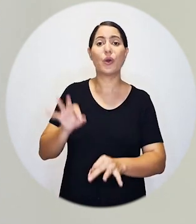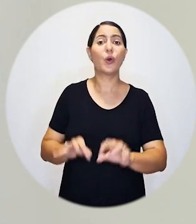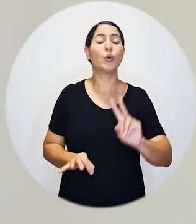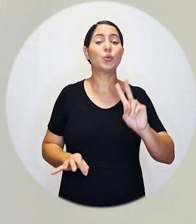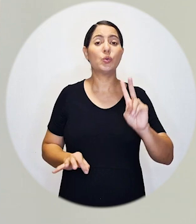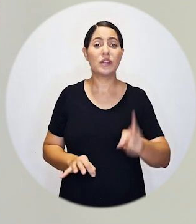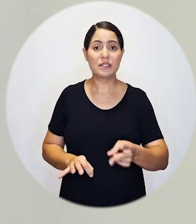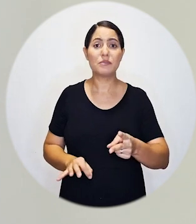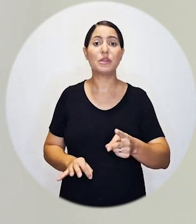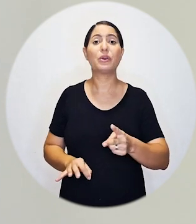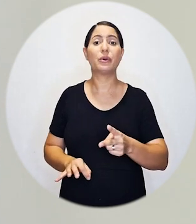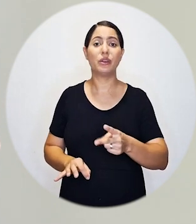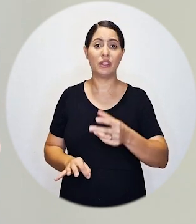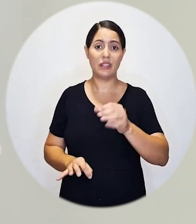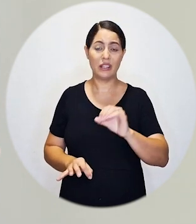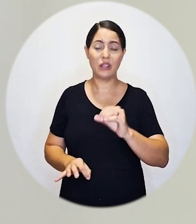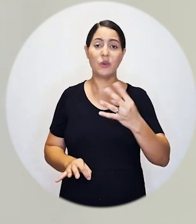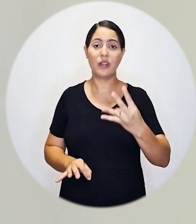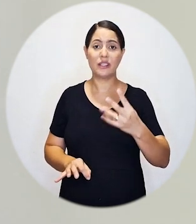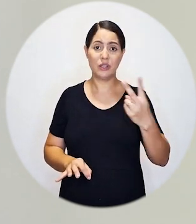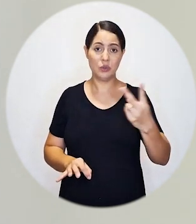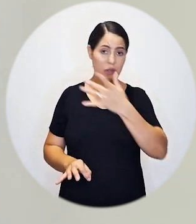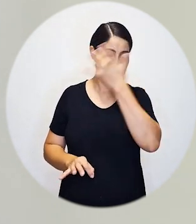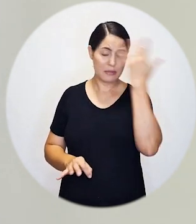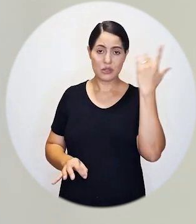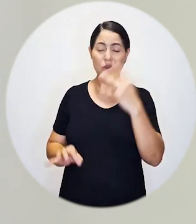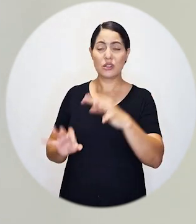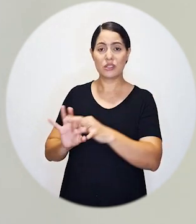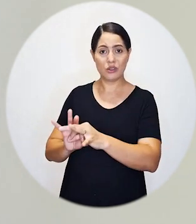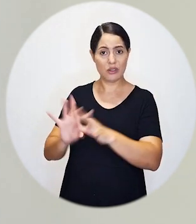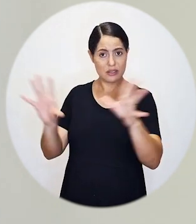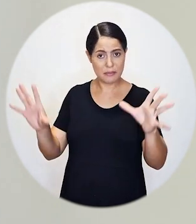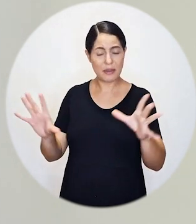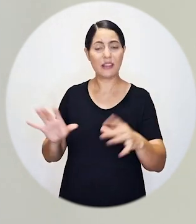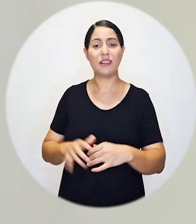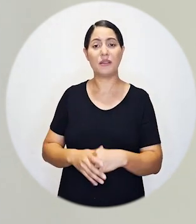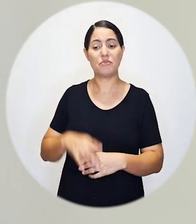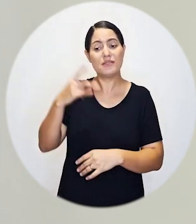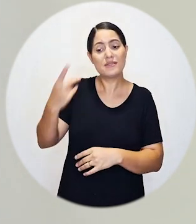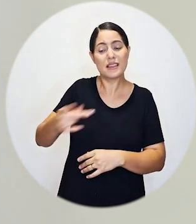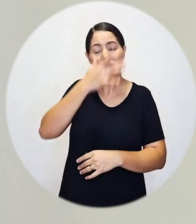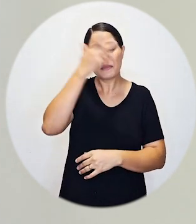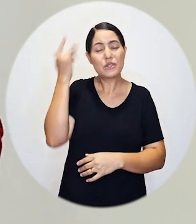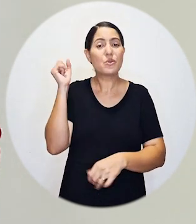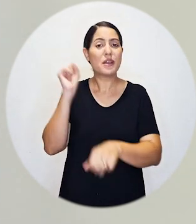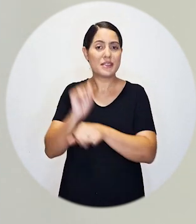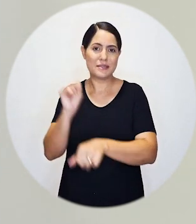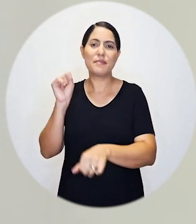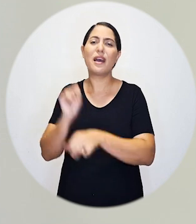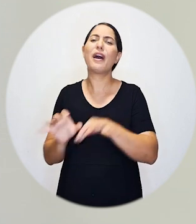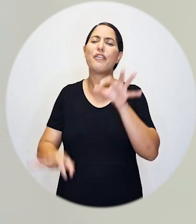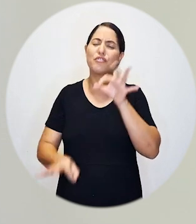Essas 2.042 pessoas que nós soltamos, que nós demos o